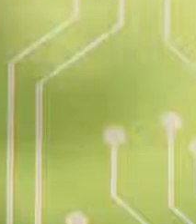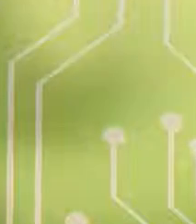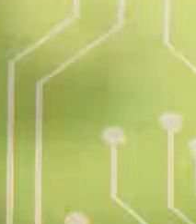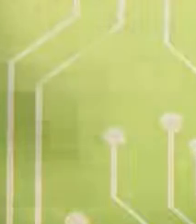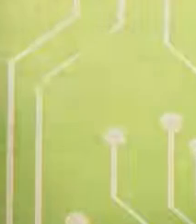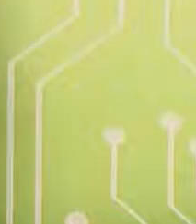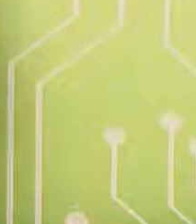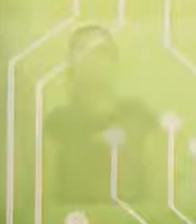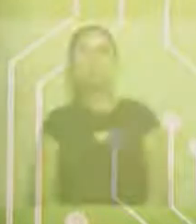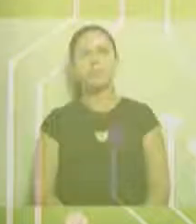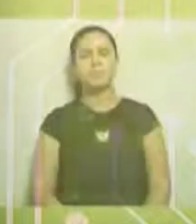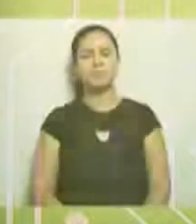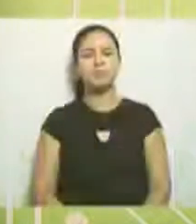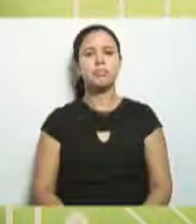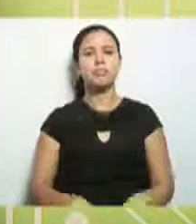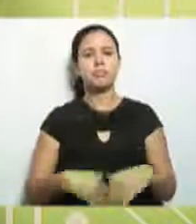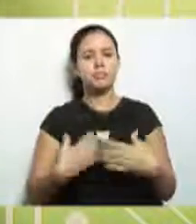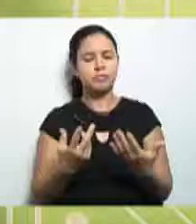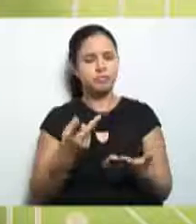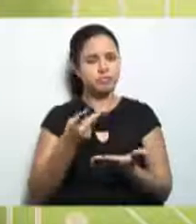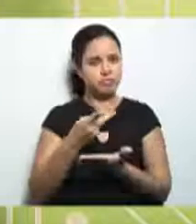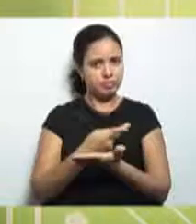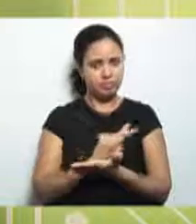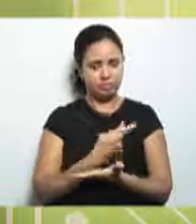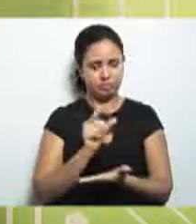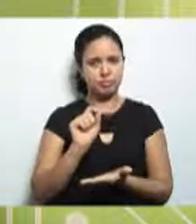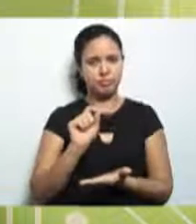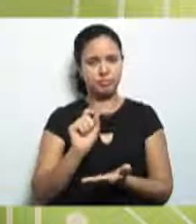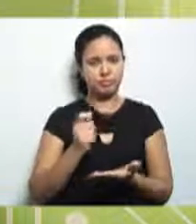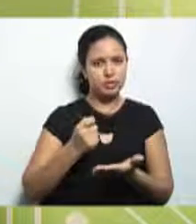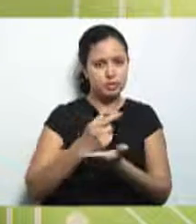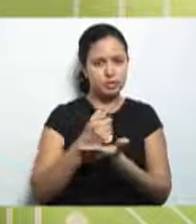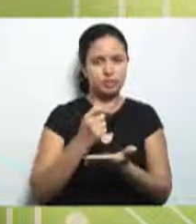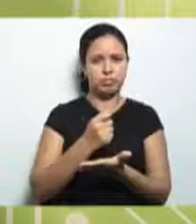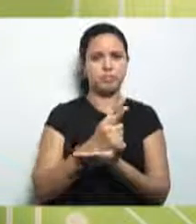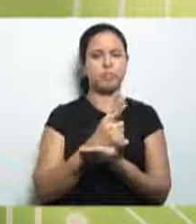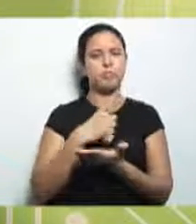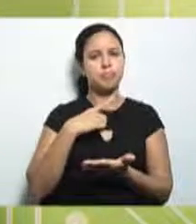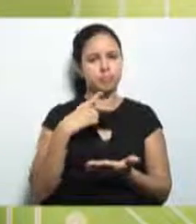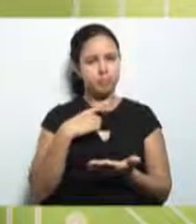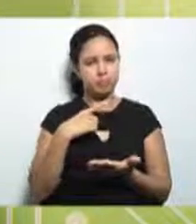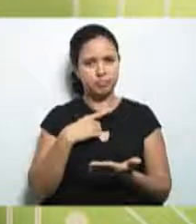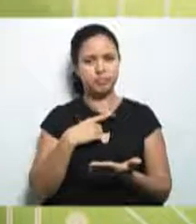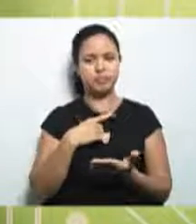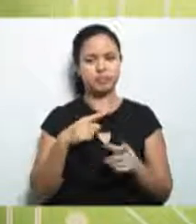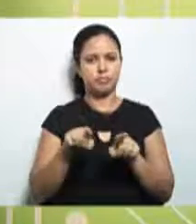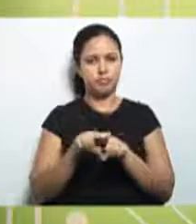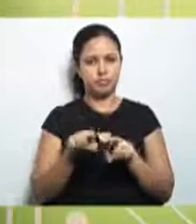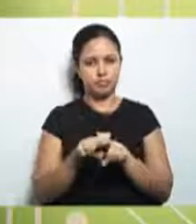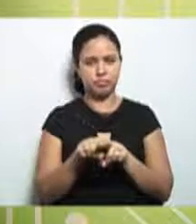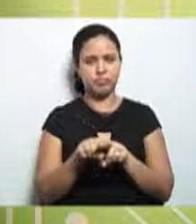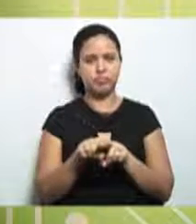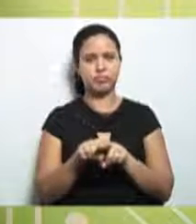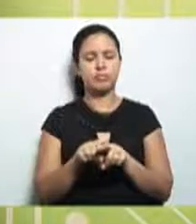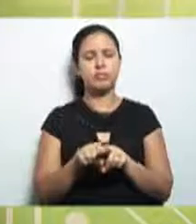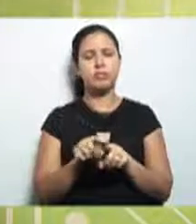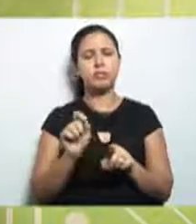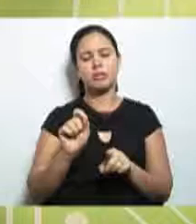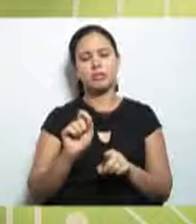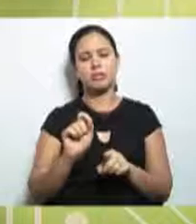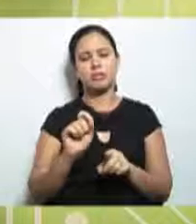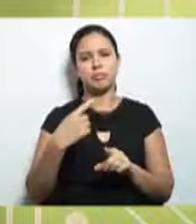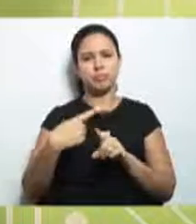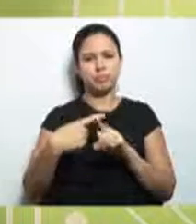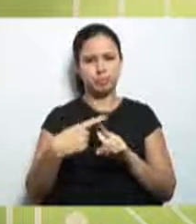sentido que a gente produz muito mais bens? No sentido do consumismo, a gente produz muitos bens? Também. Mas a gente produz bens